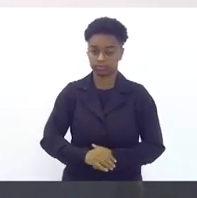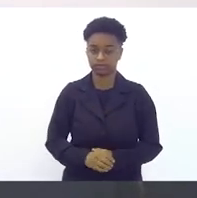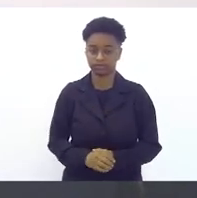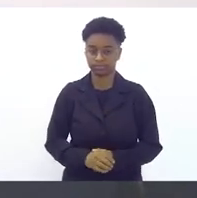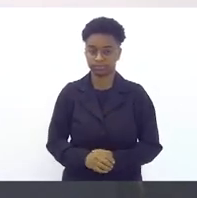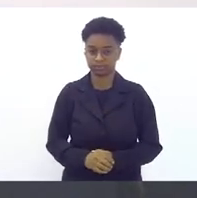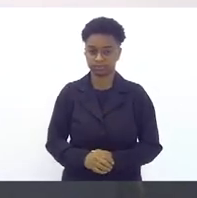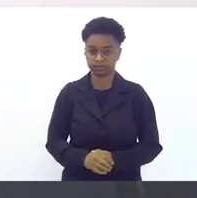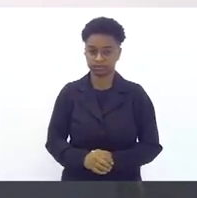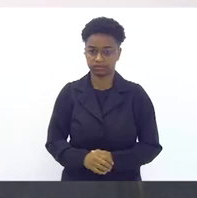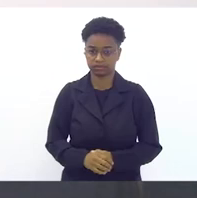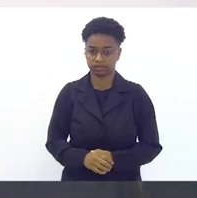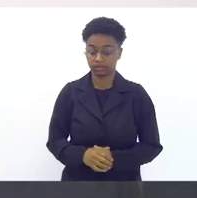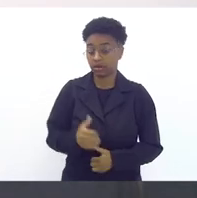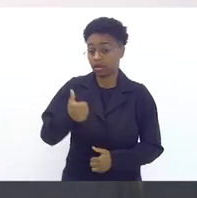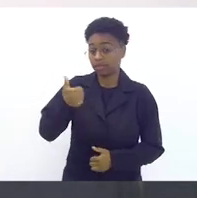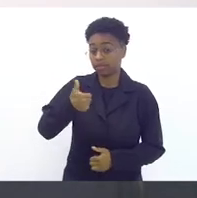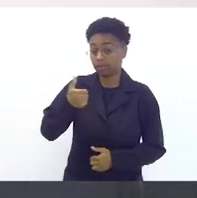Em 1º